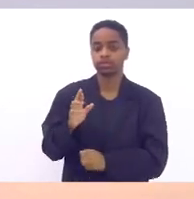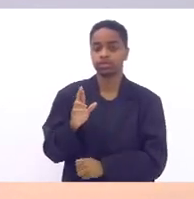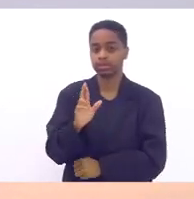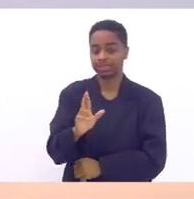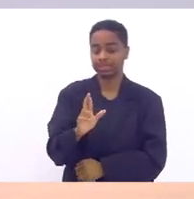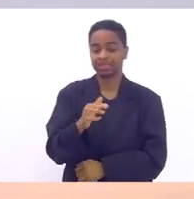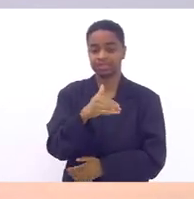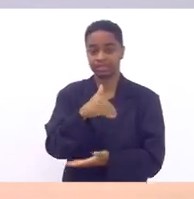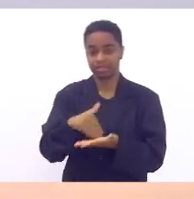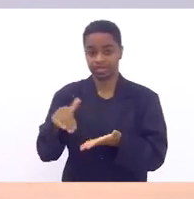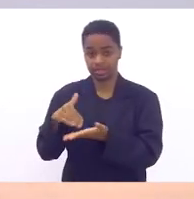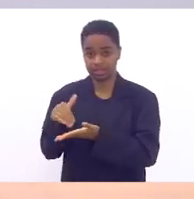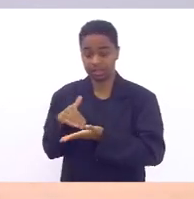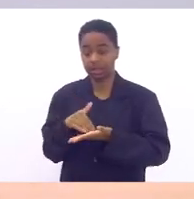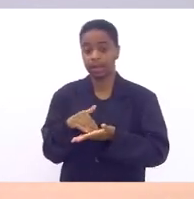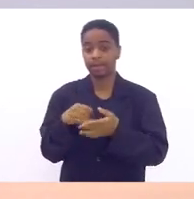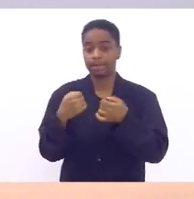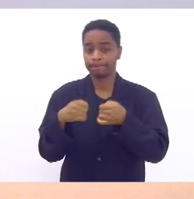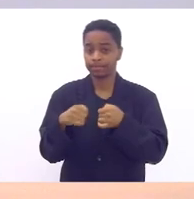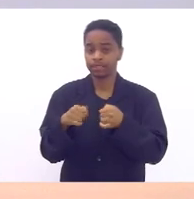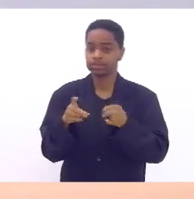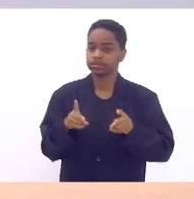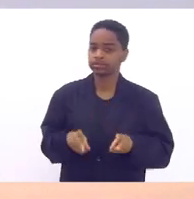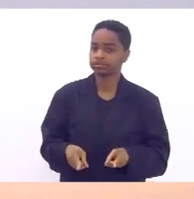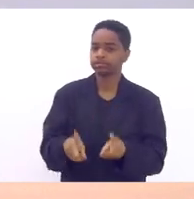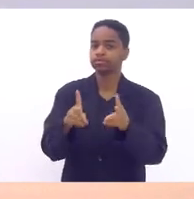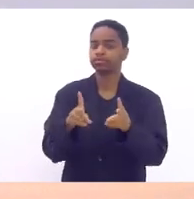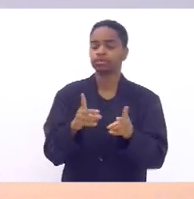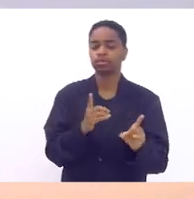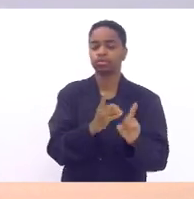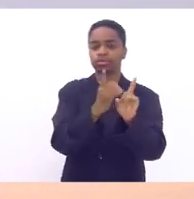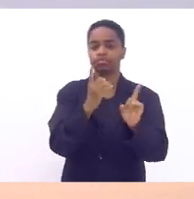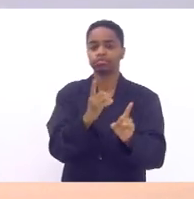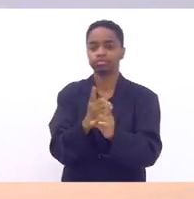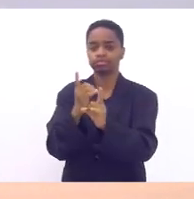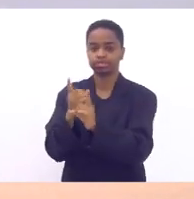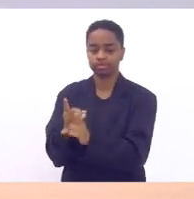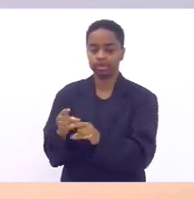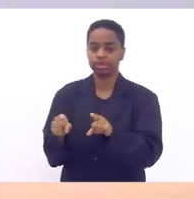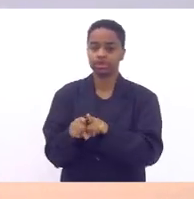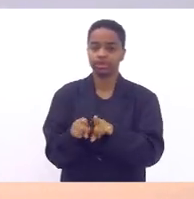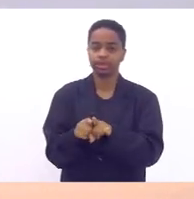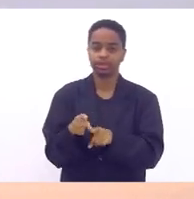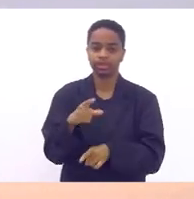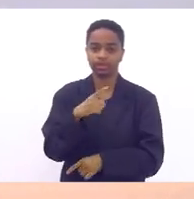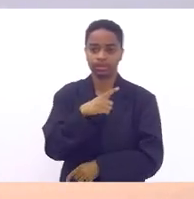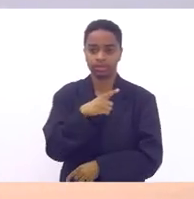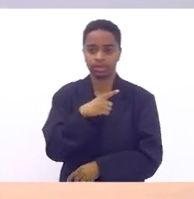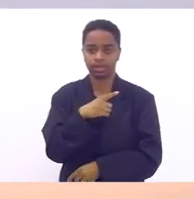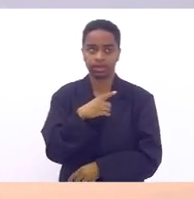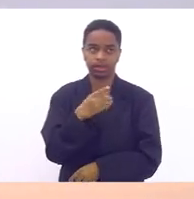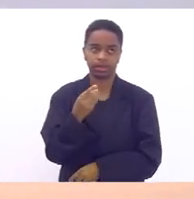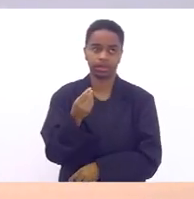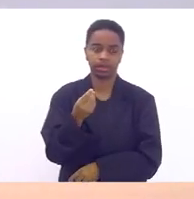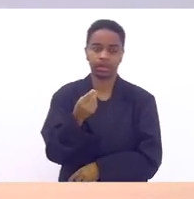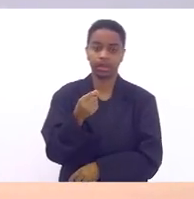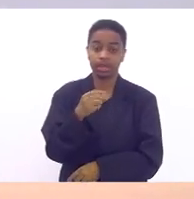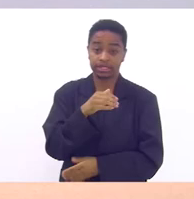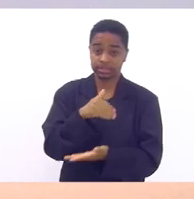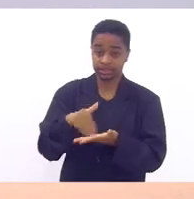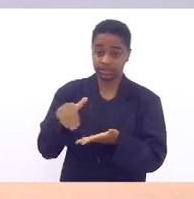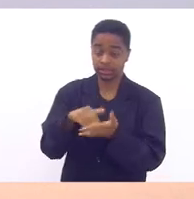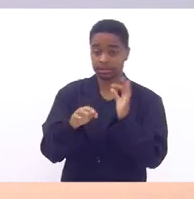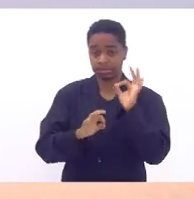figuras permanentes nas nos nossos encontros né que a gente tenha lá não só da secretaria de